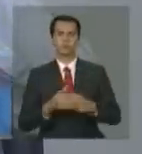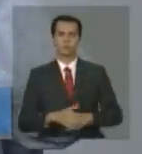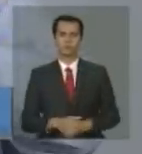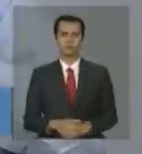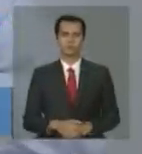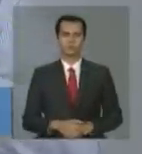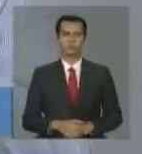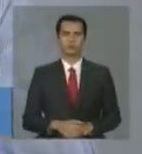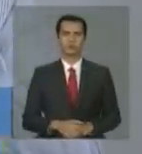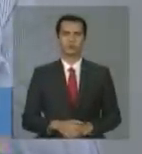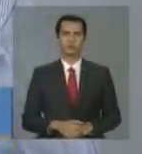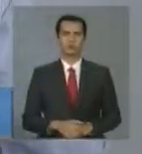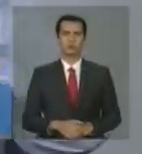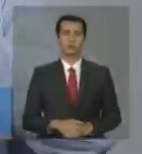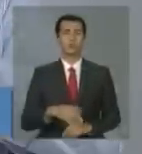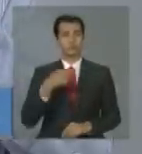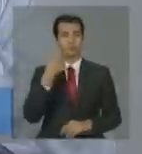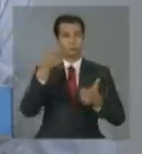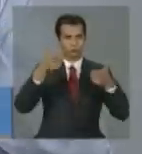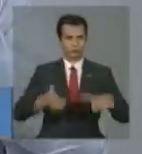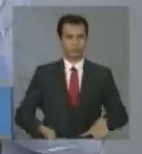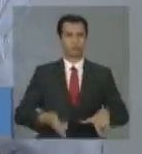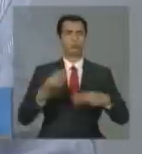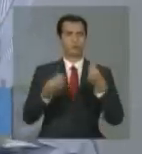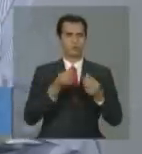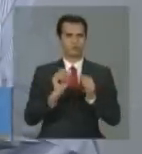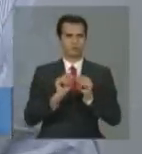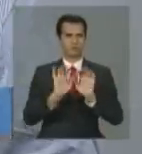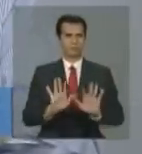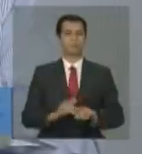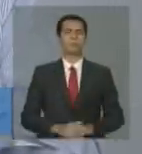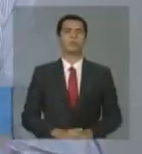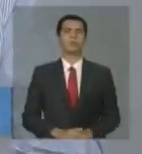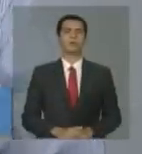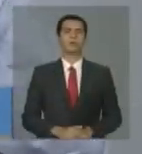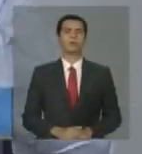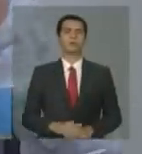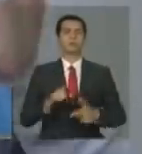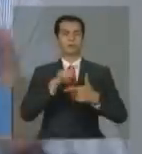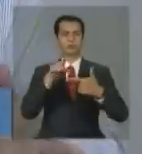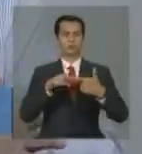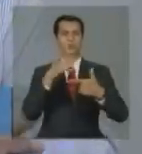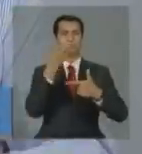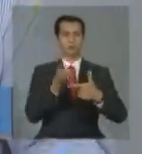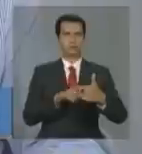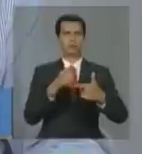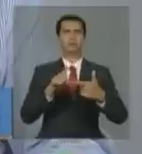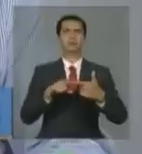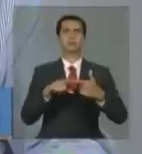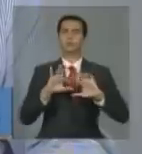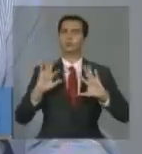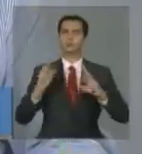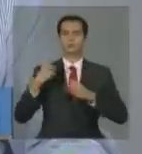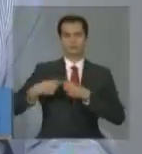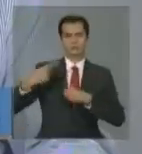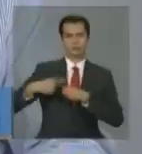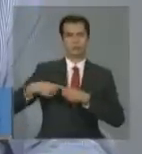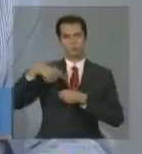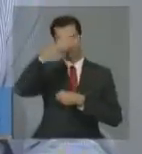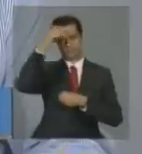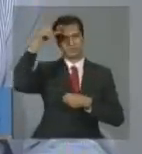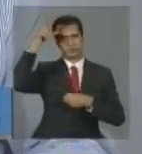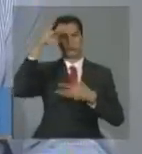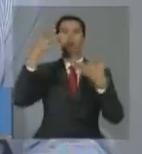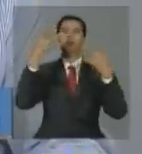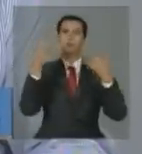falar mais um passo a passo, né? O adjunto fez o aceite do seu tempo de responsabilidade, o município fez a sua adesão completa ao